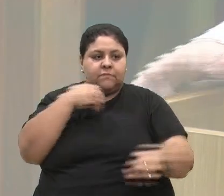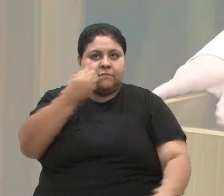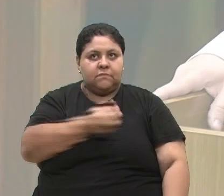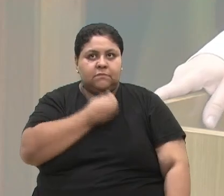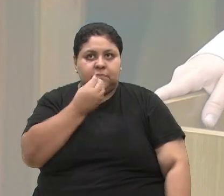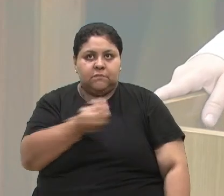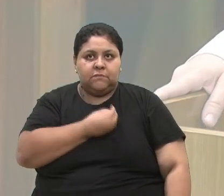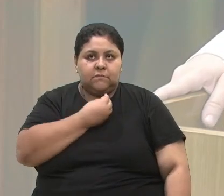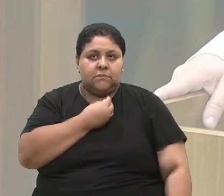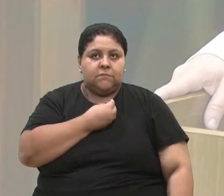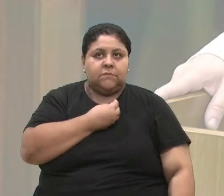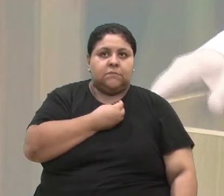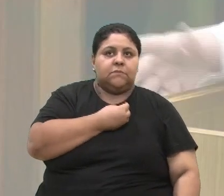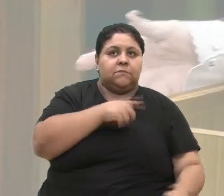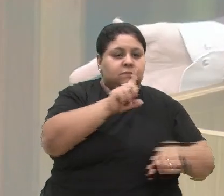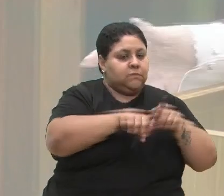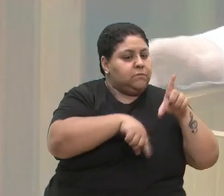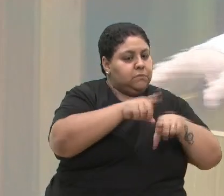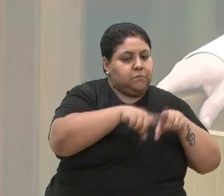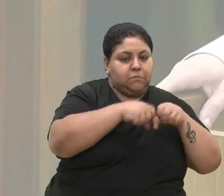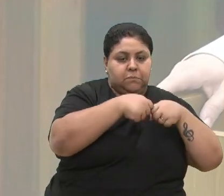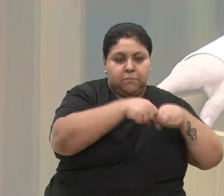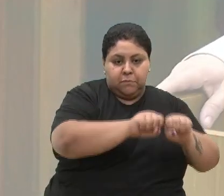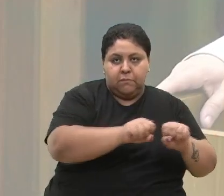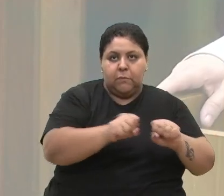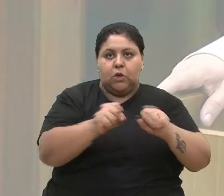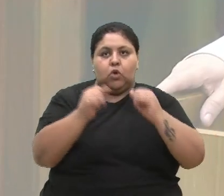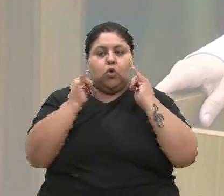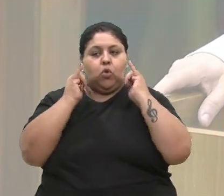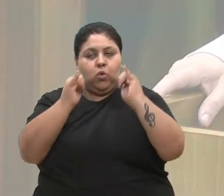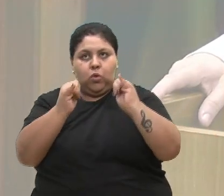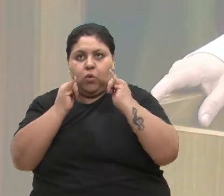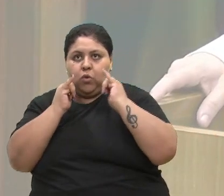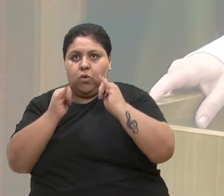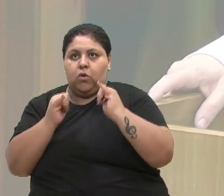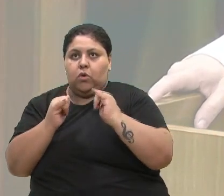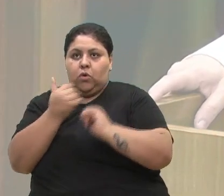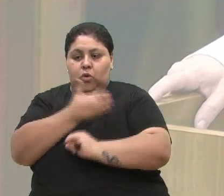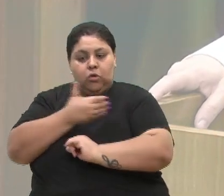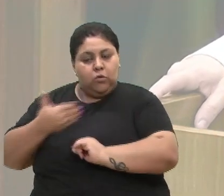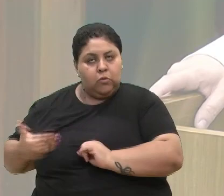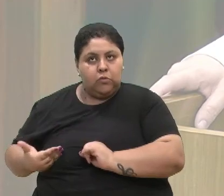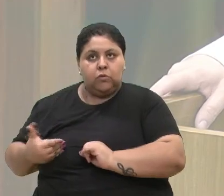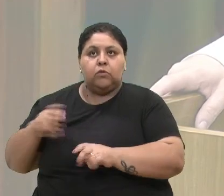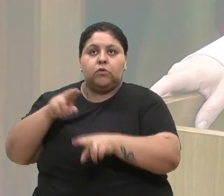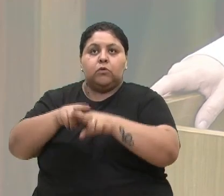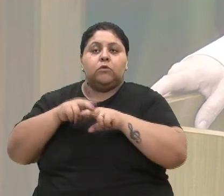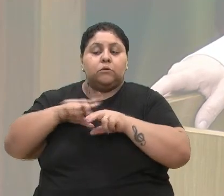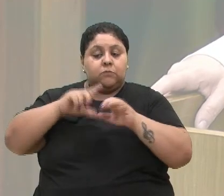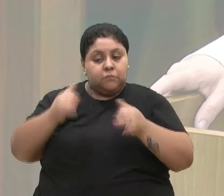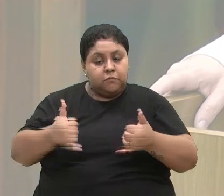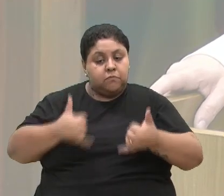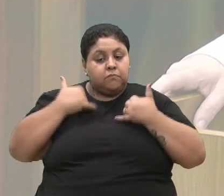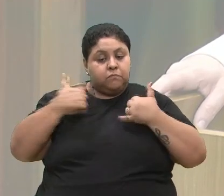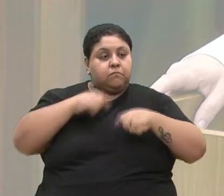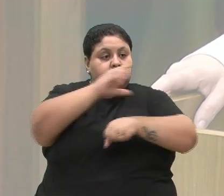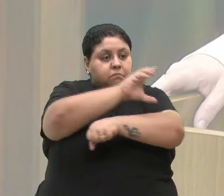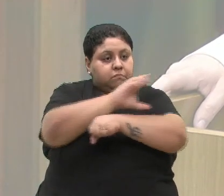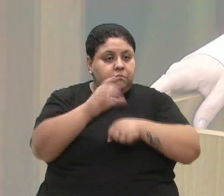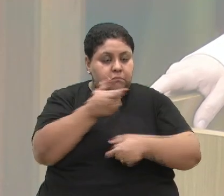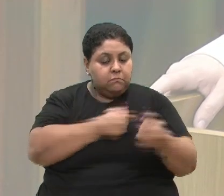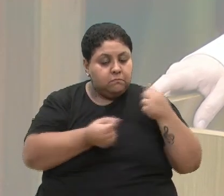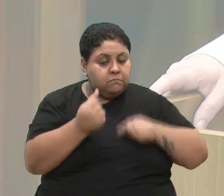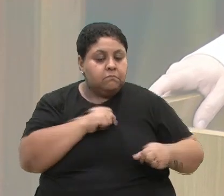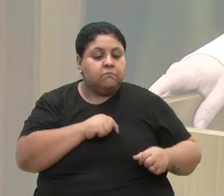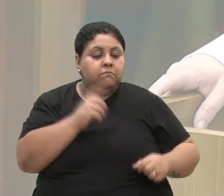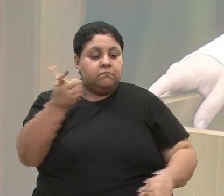seja no armazém, seja no transporte, seja no setor público. Por isso que eu tenho muito orgulho do meu curso de economia